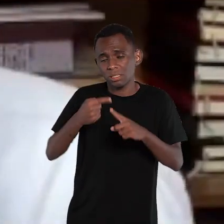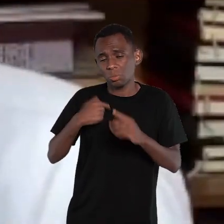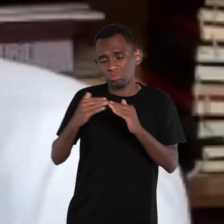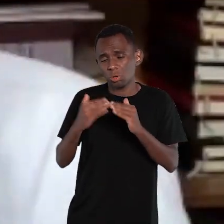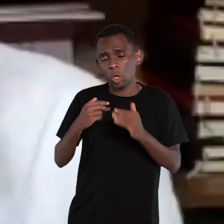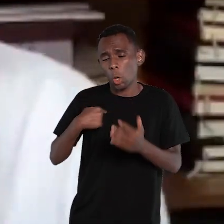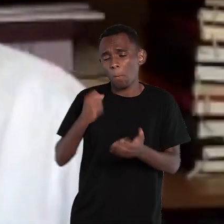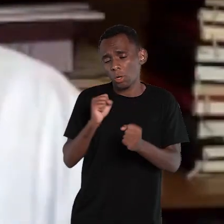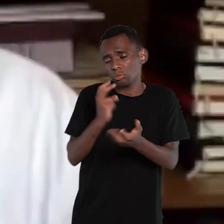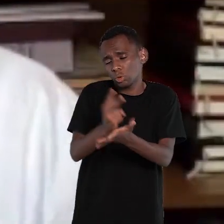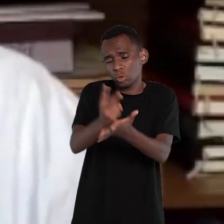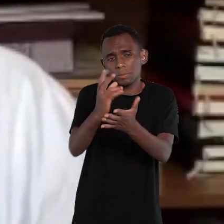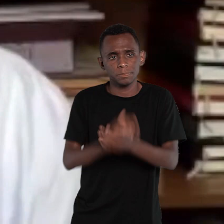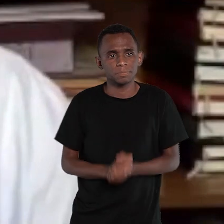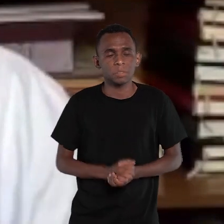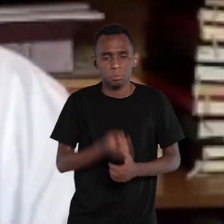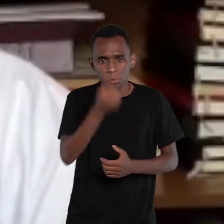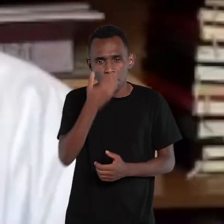coito.